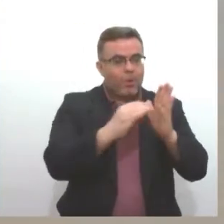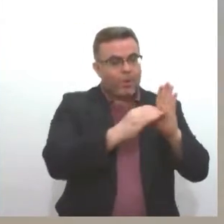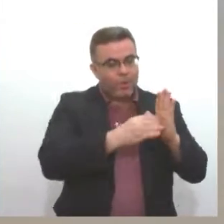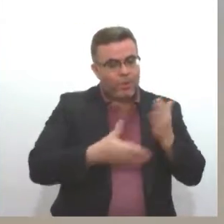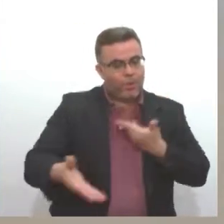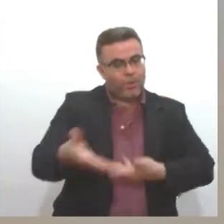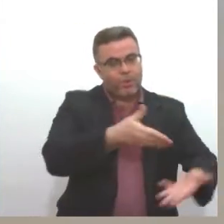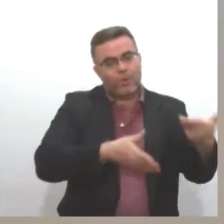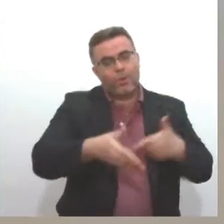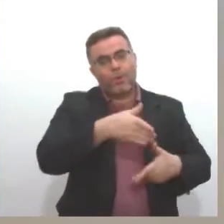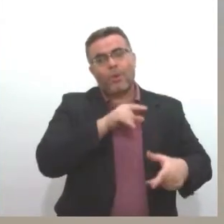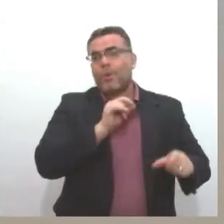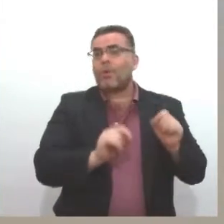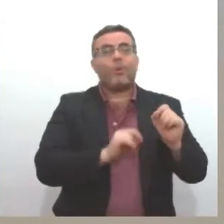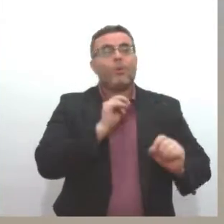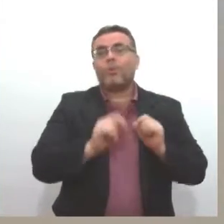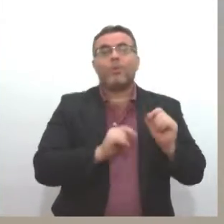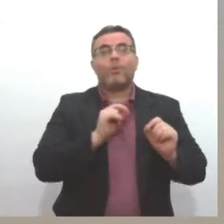que